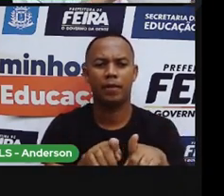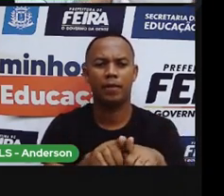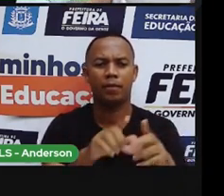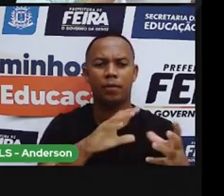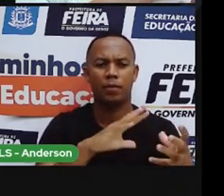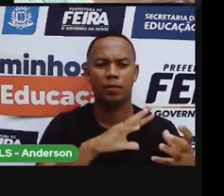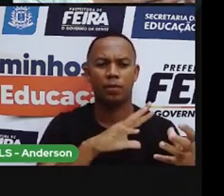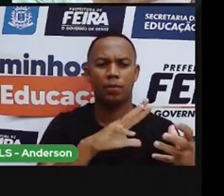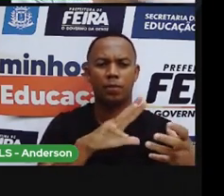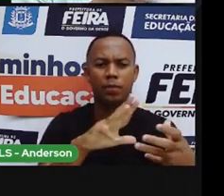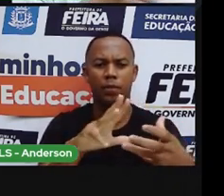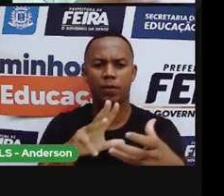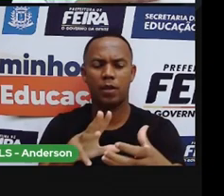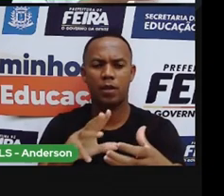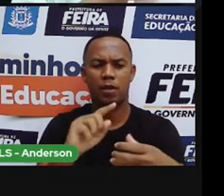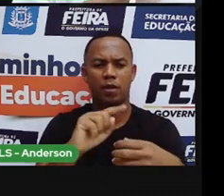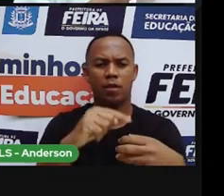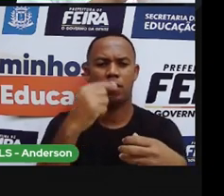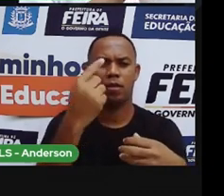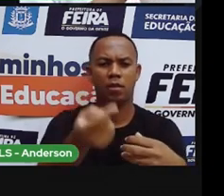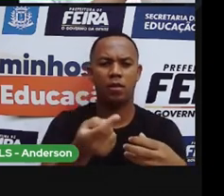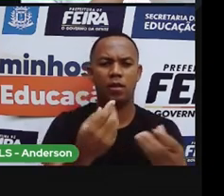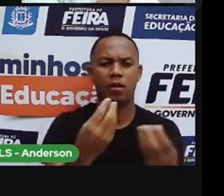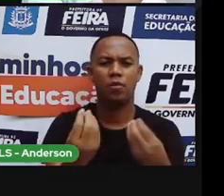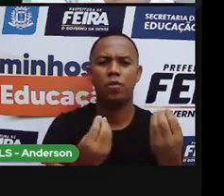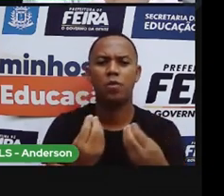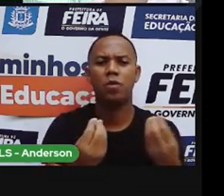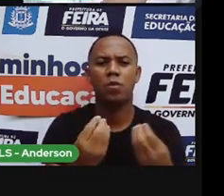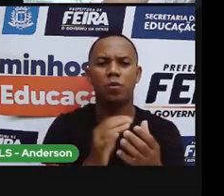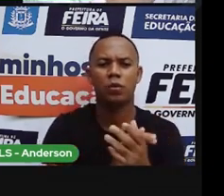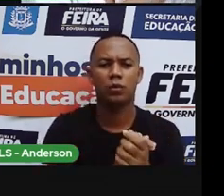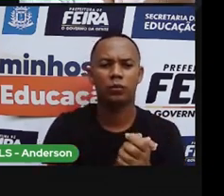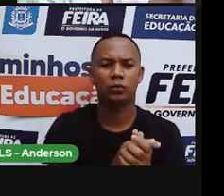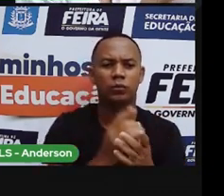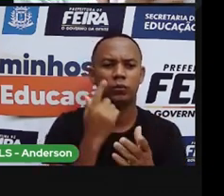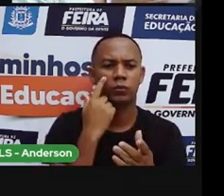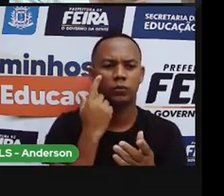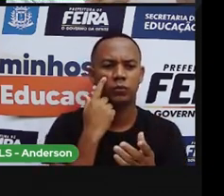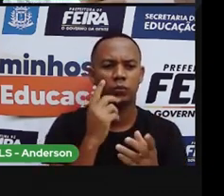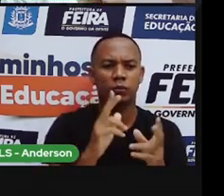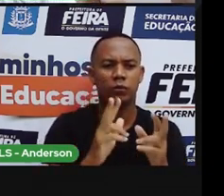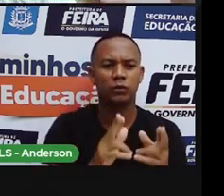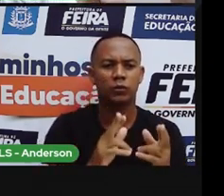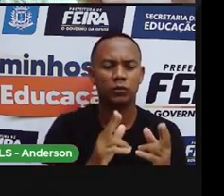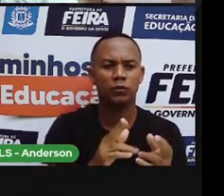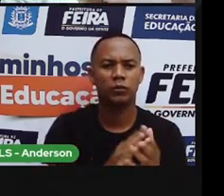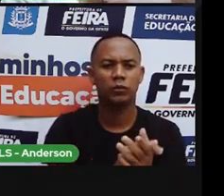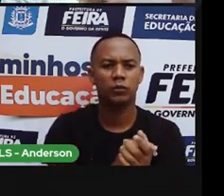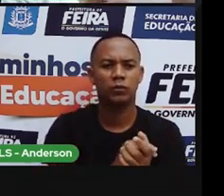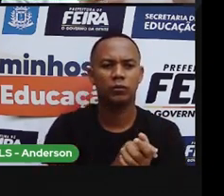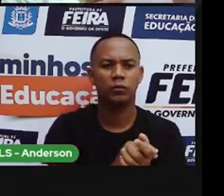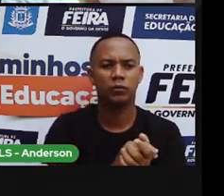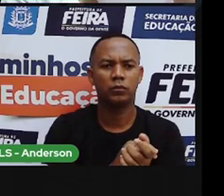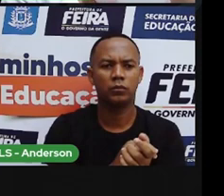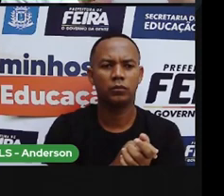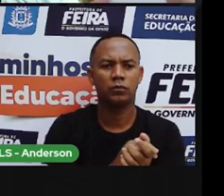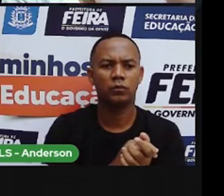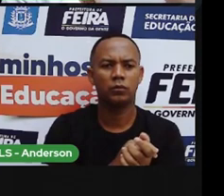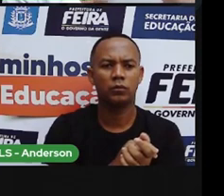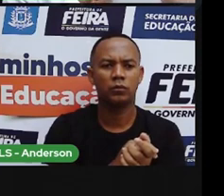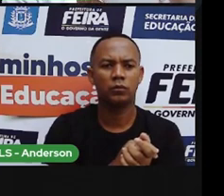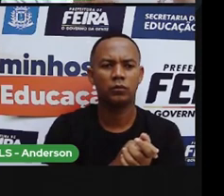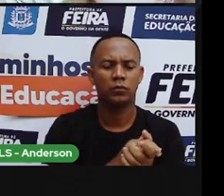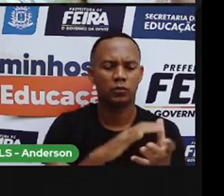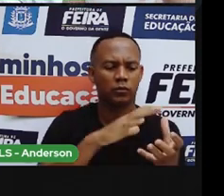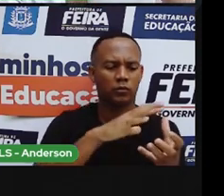Essa parte que ficou aqui de fora, até tipo, como se fosse isso aqui, ó. Vou mostrar para vocês, tá vendo? Essa